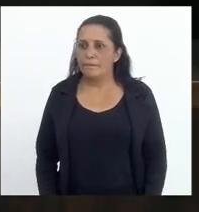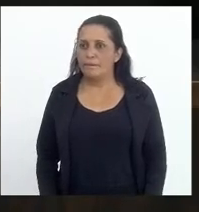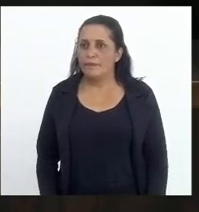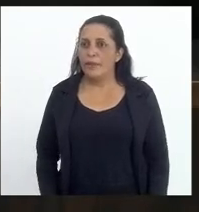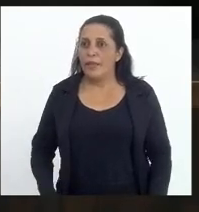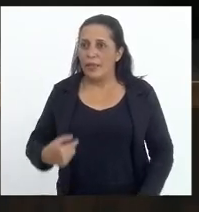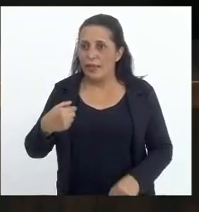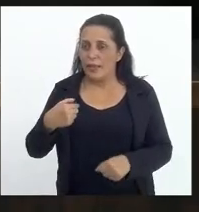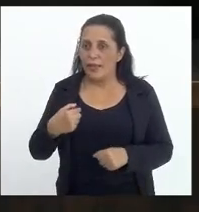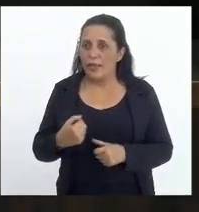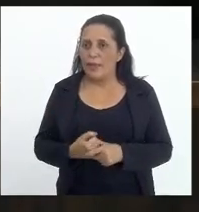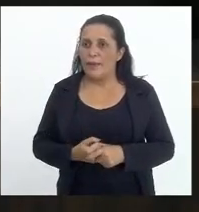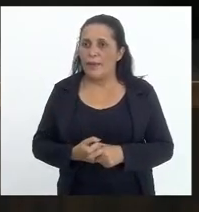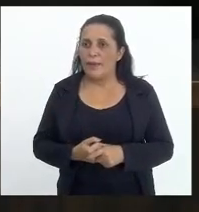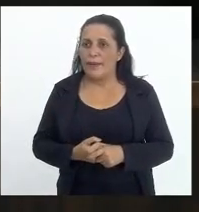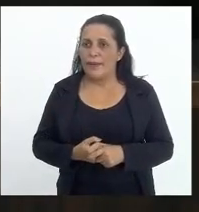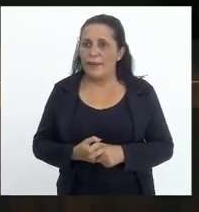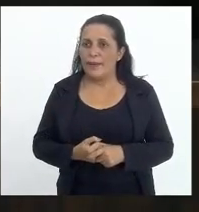Pegou emprestado